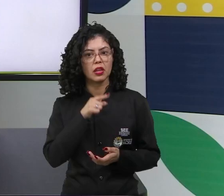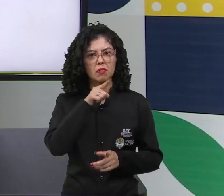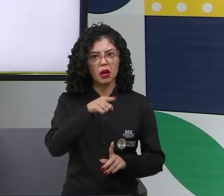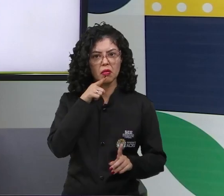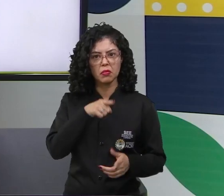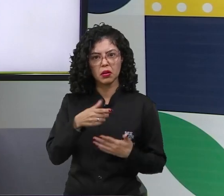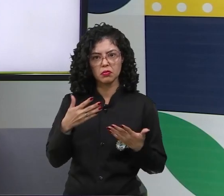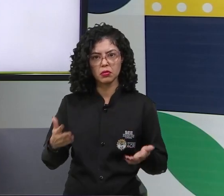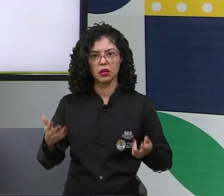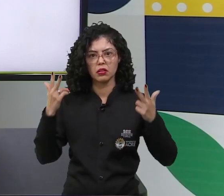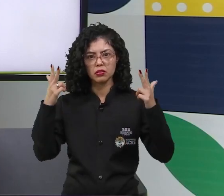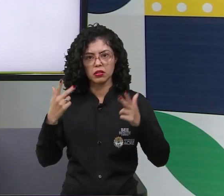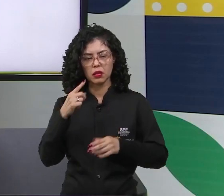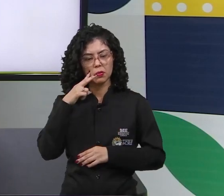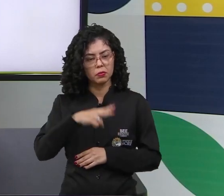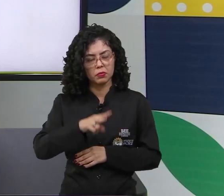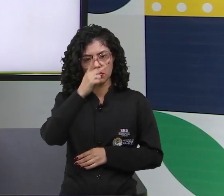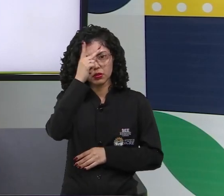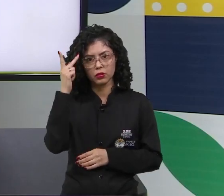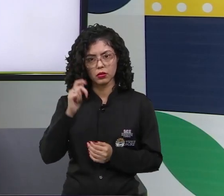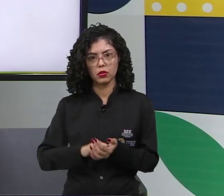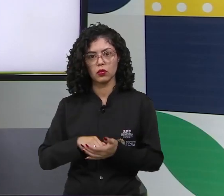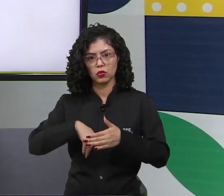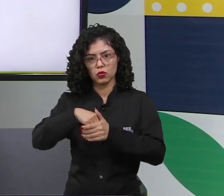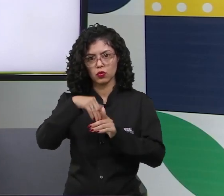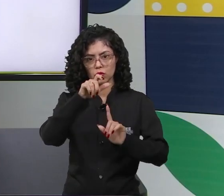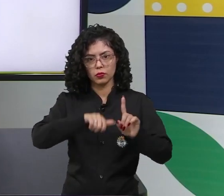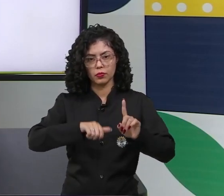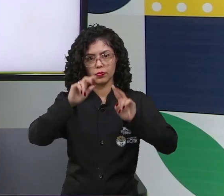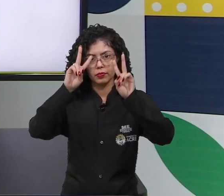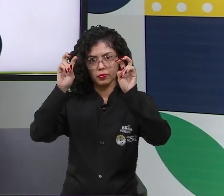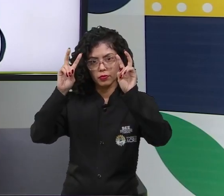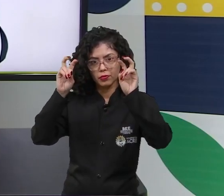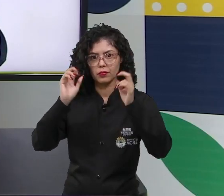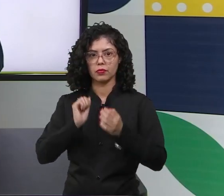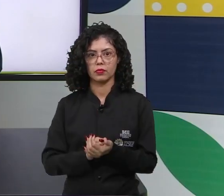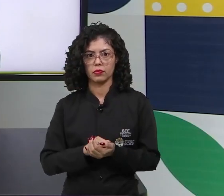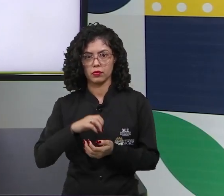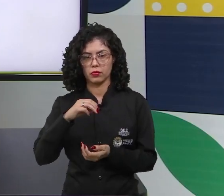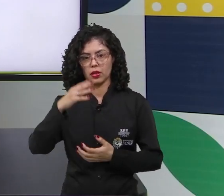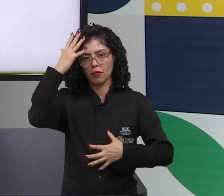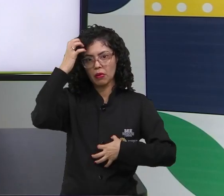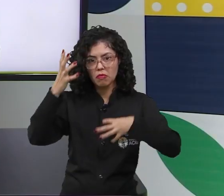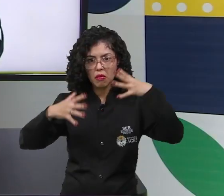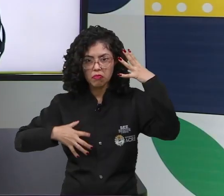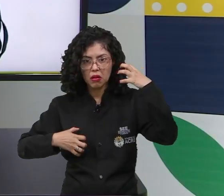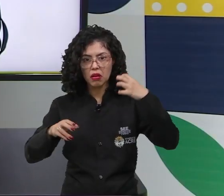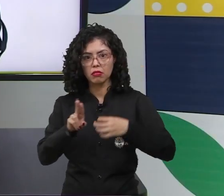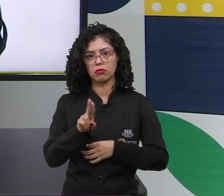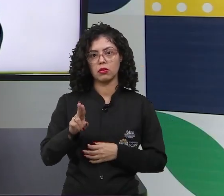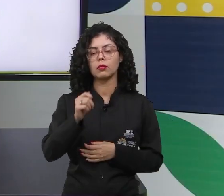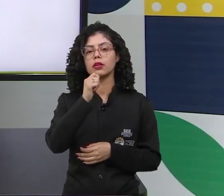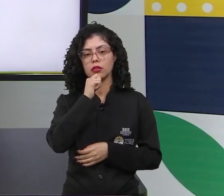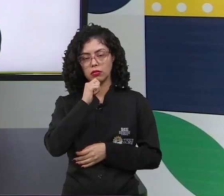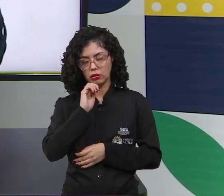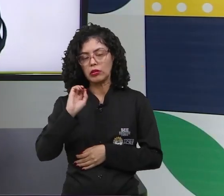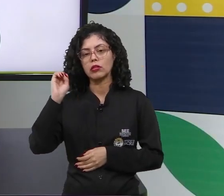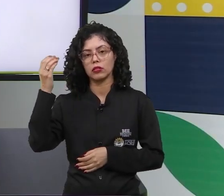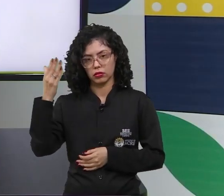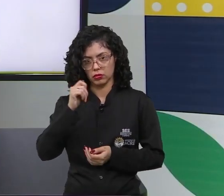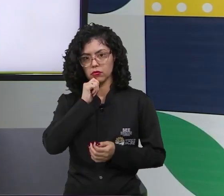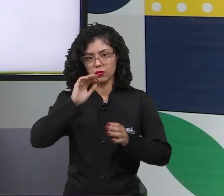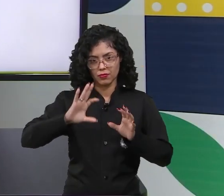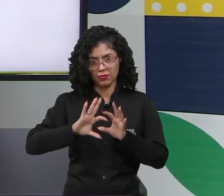xingamentos de torcida chamando jogadores de determinados países de macacos. Então, isso ainda são resquícios que